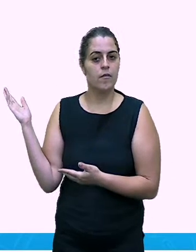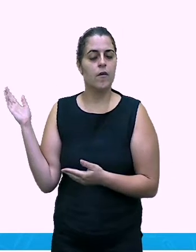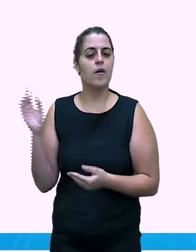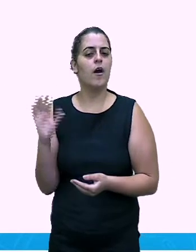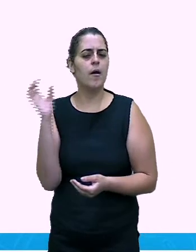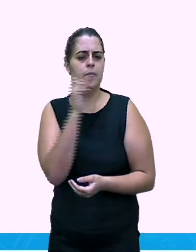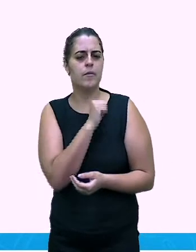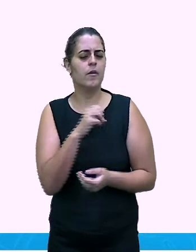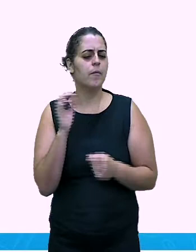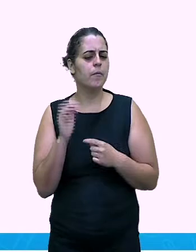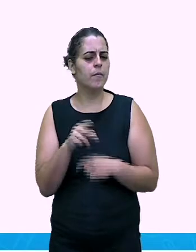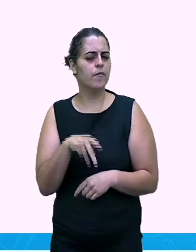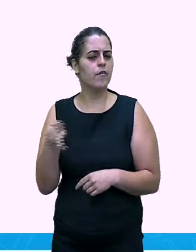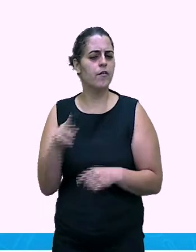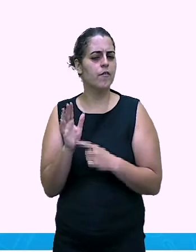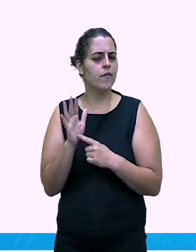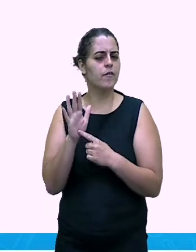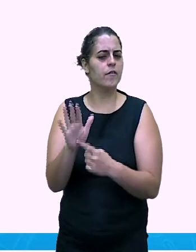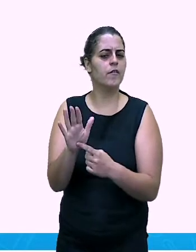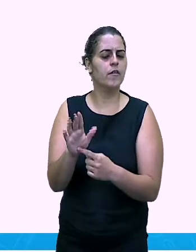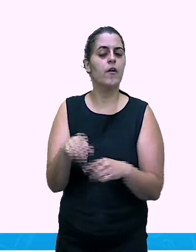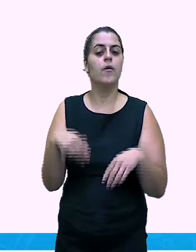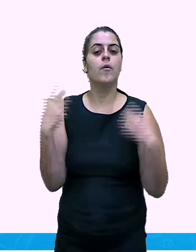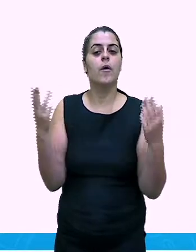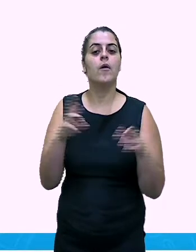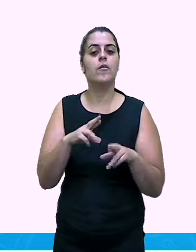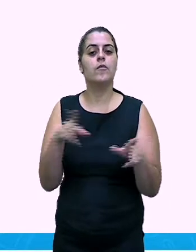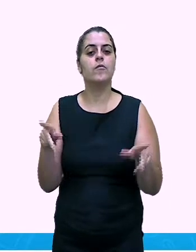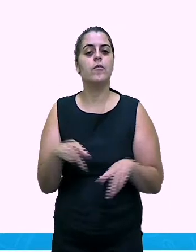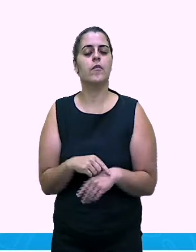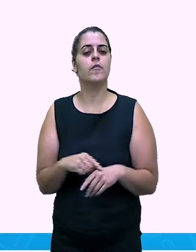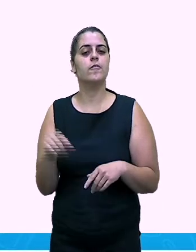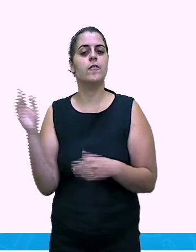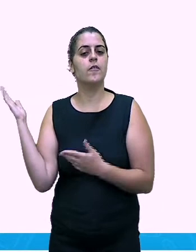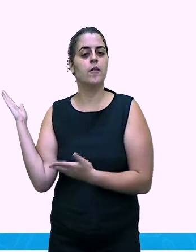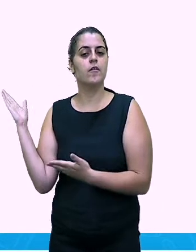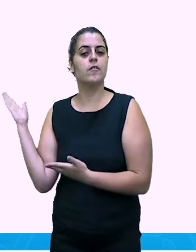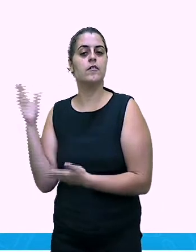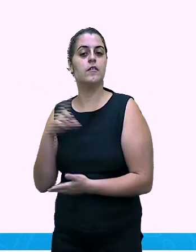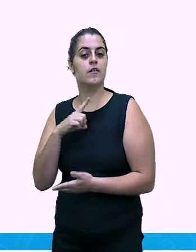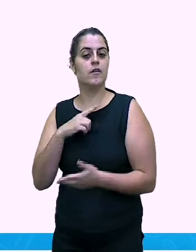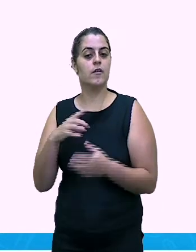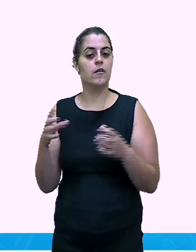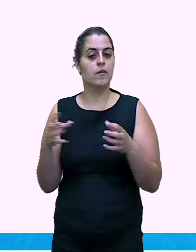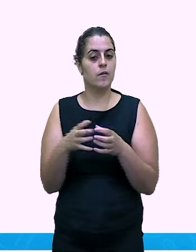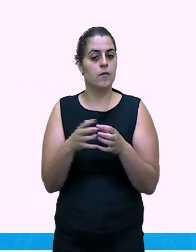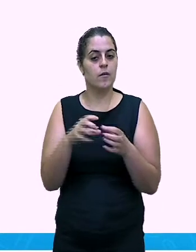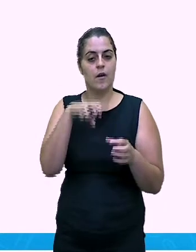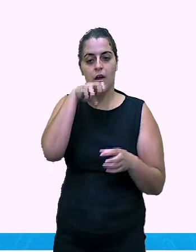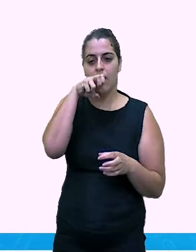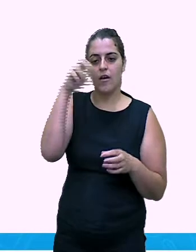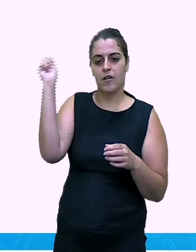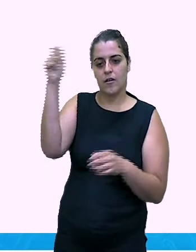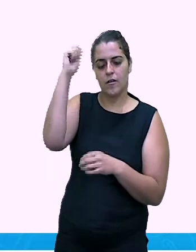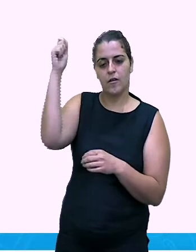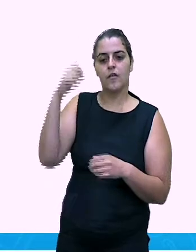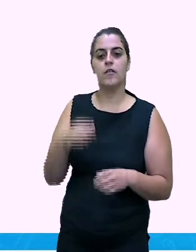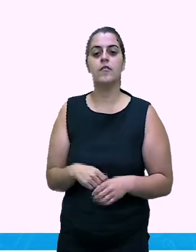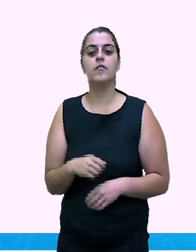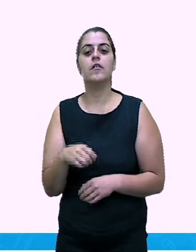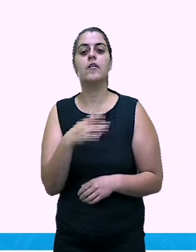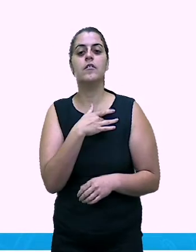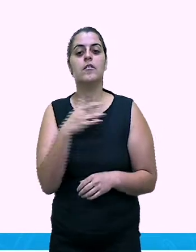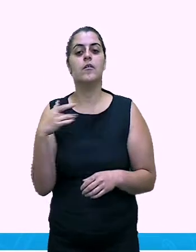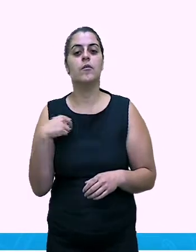Daqui a pouco eu mostro para você os tipos de balão. Aqui nós temos a Turma da Mônica e a Saúde